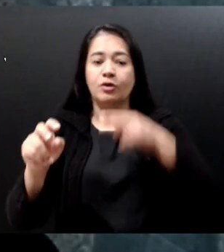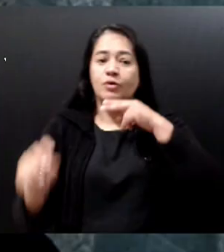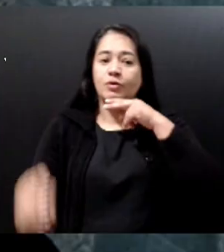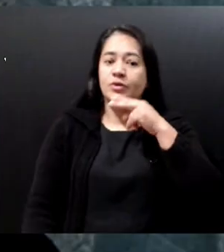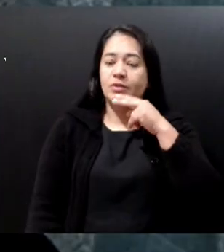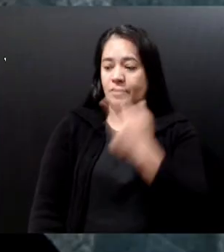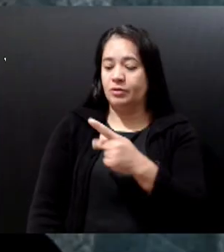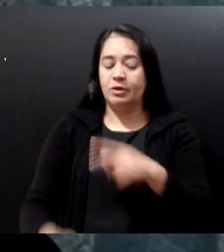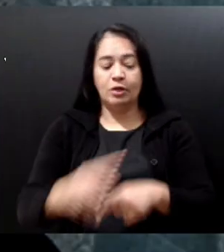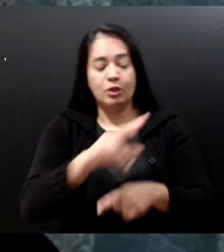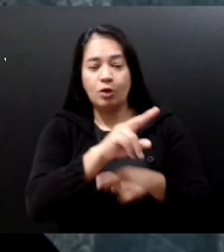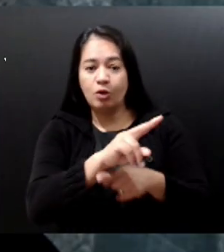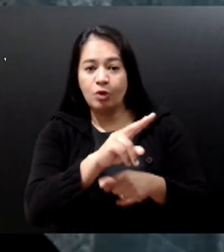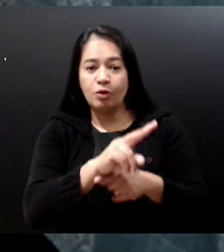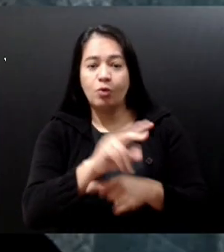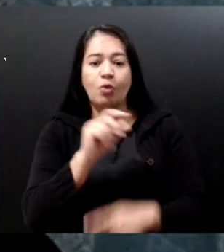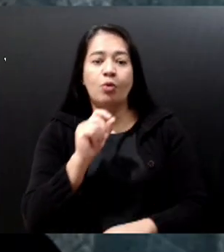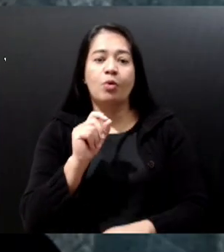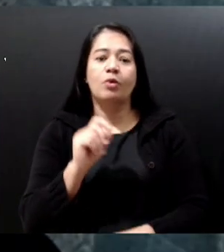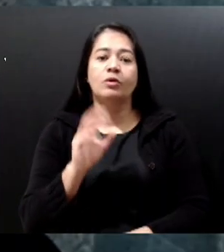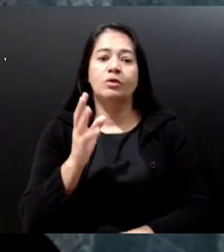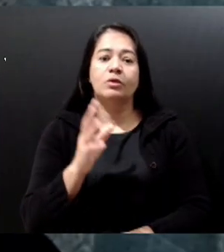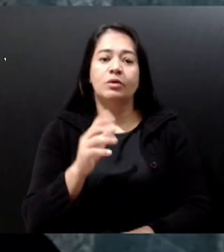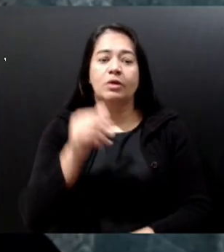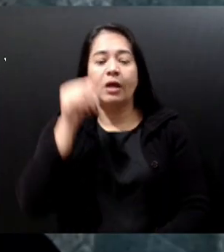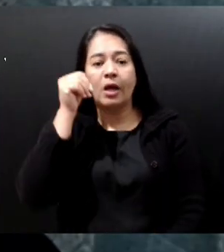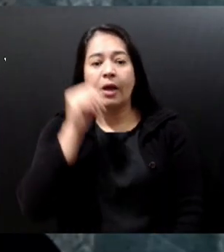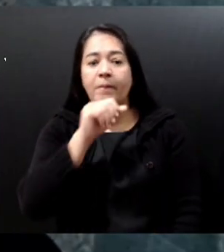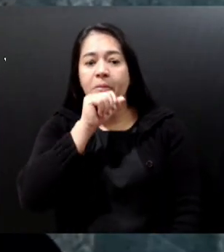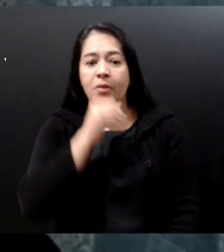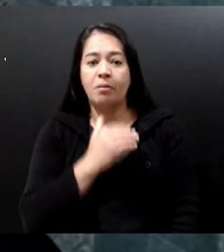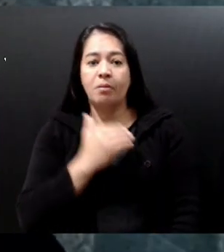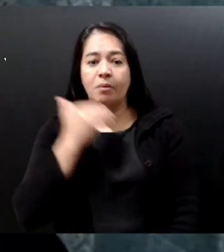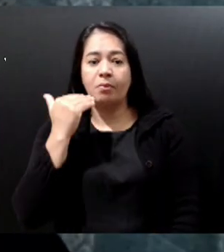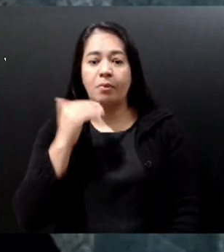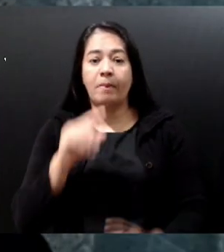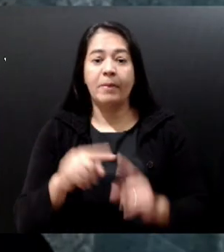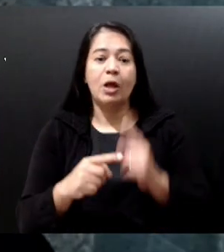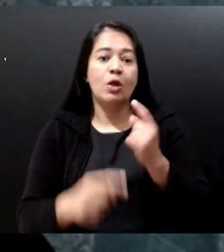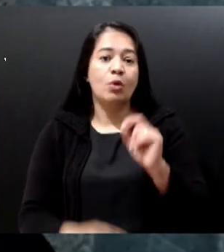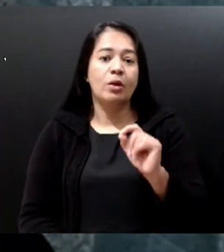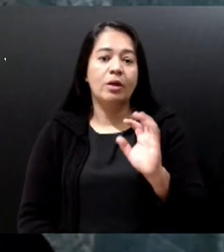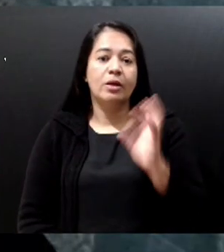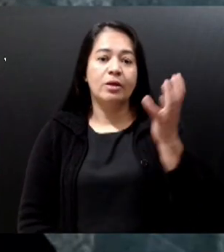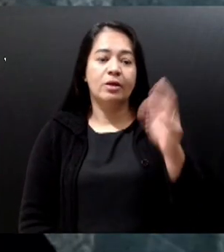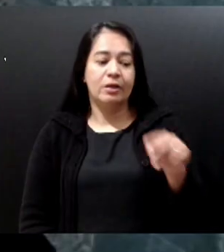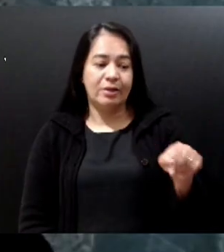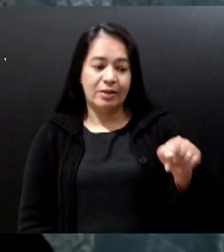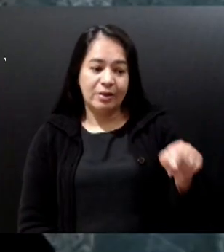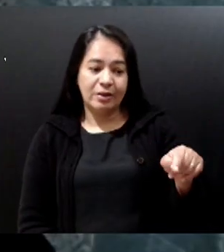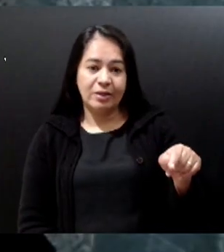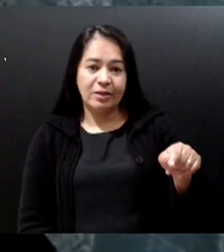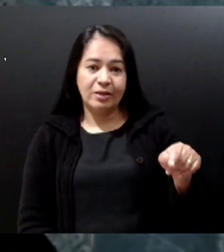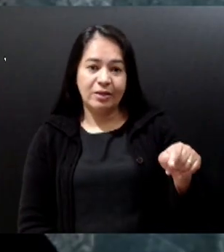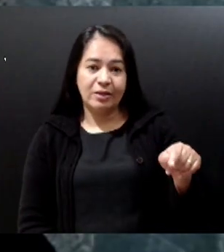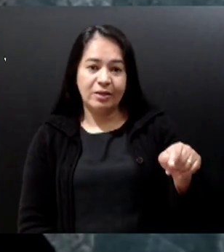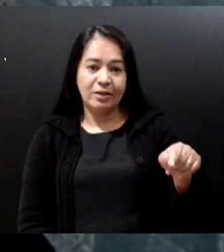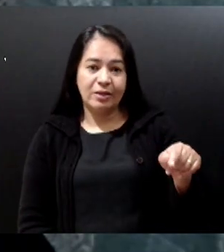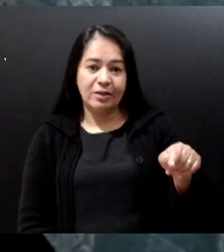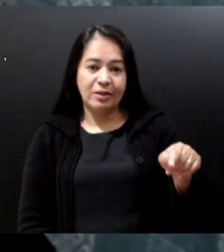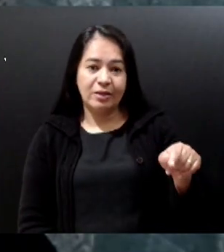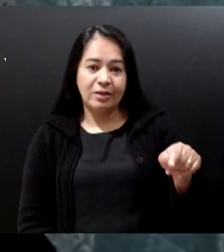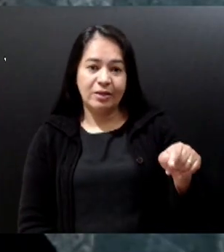falecido. E o que aconteceu? Esse neto trabalhando, cuidando dos avós, a idade mais